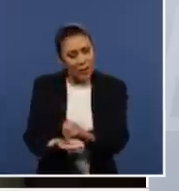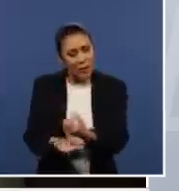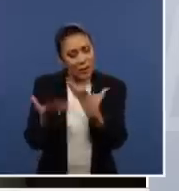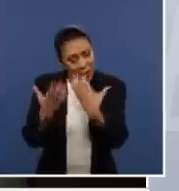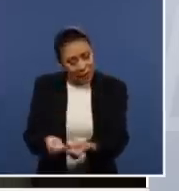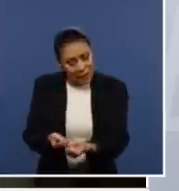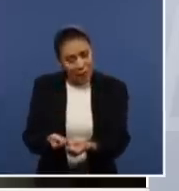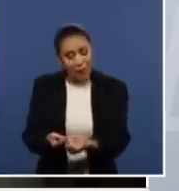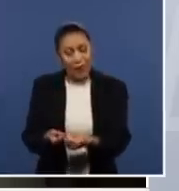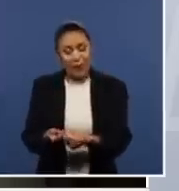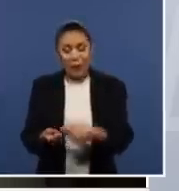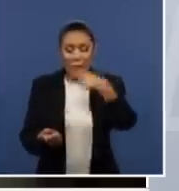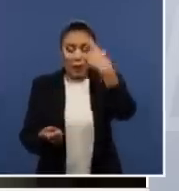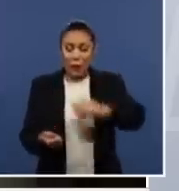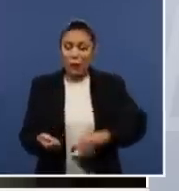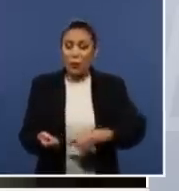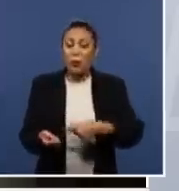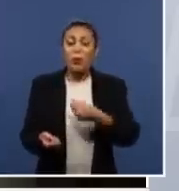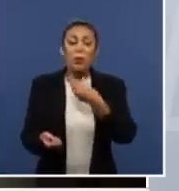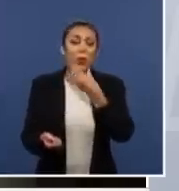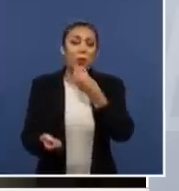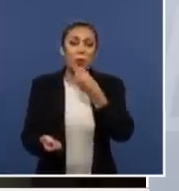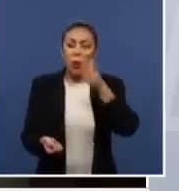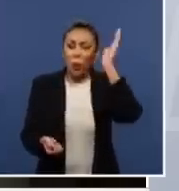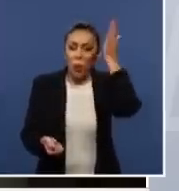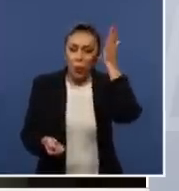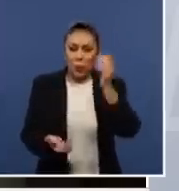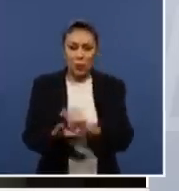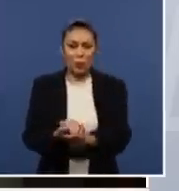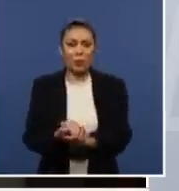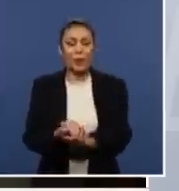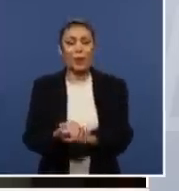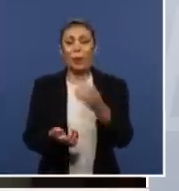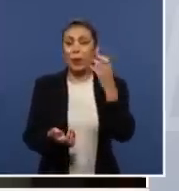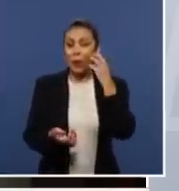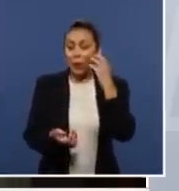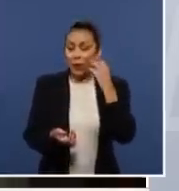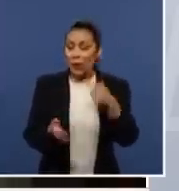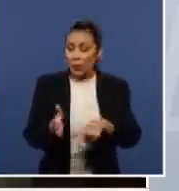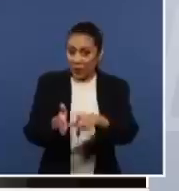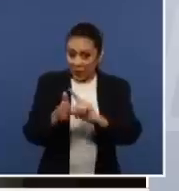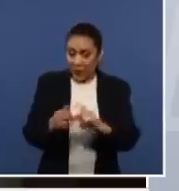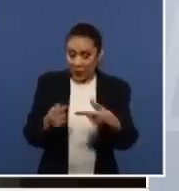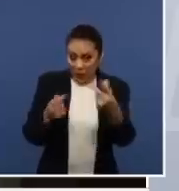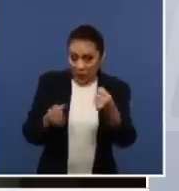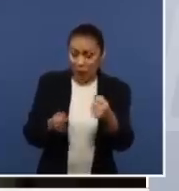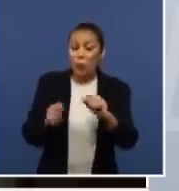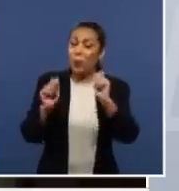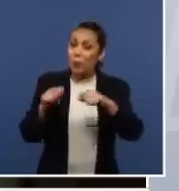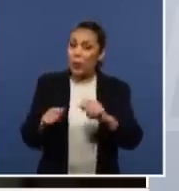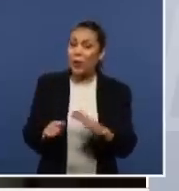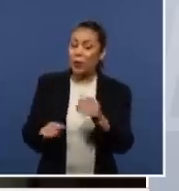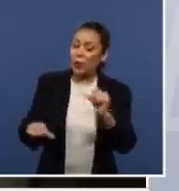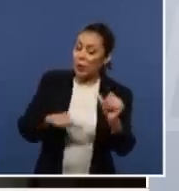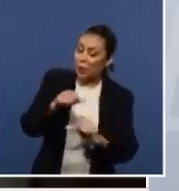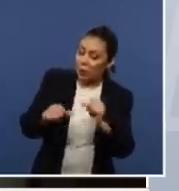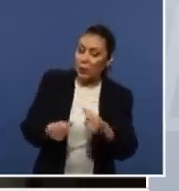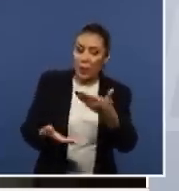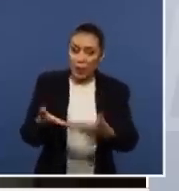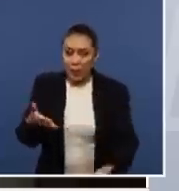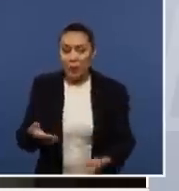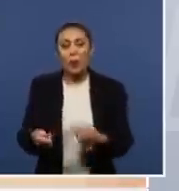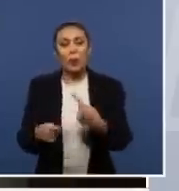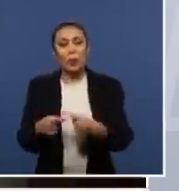atitude fascista desse imbecil. Então, Tarcísio, que era o vencedor, pode sair como grande perdedor por